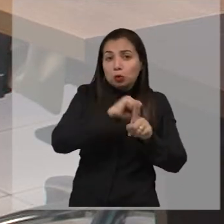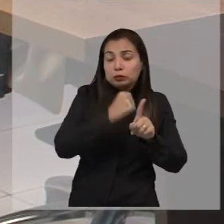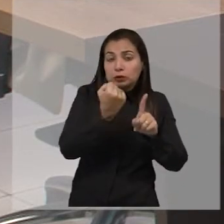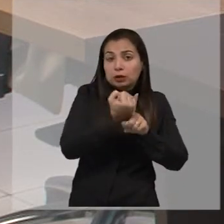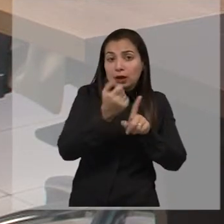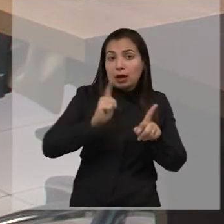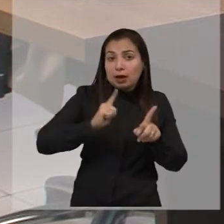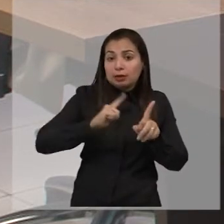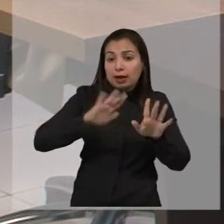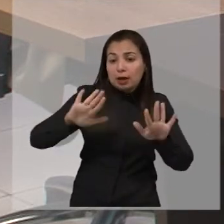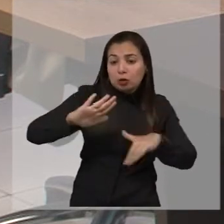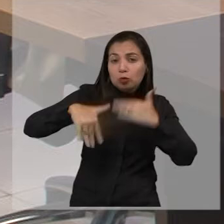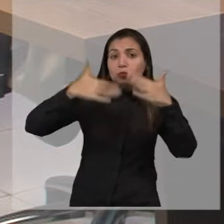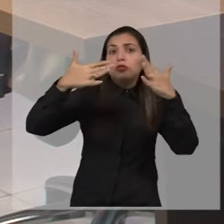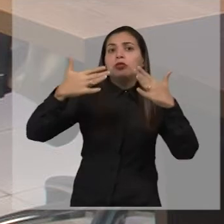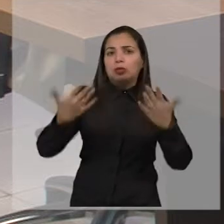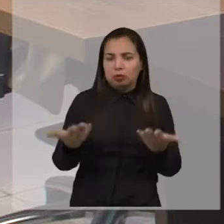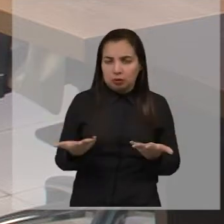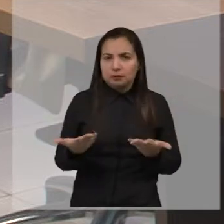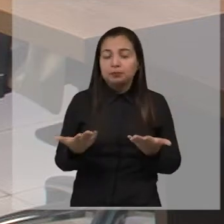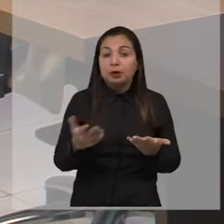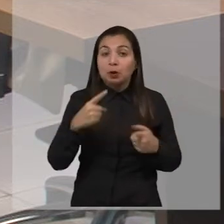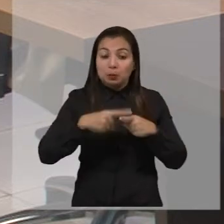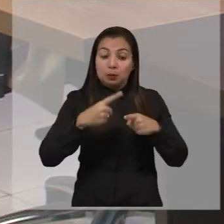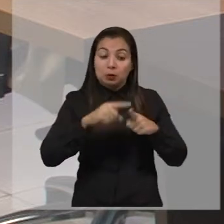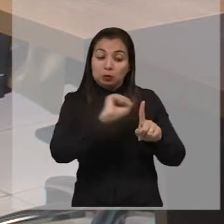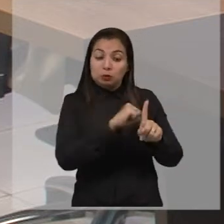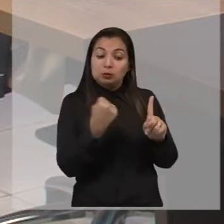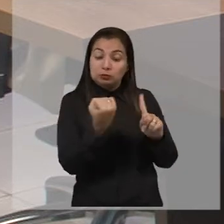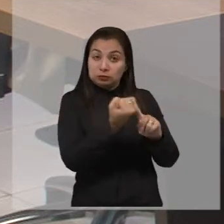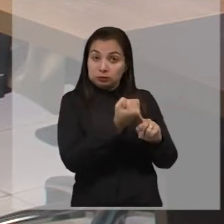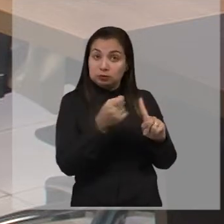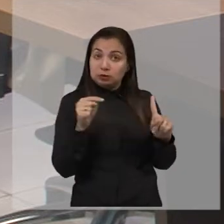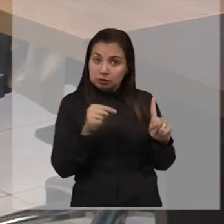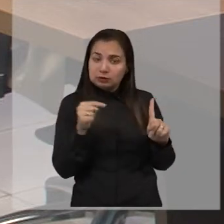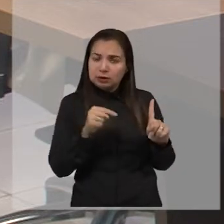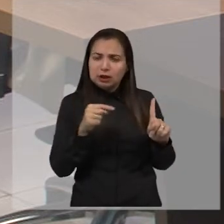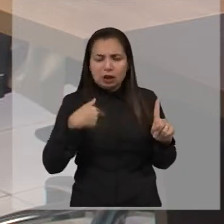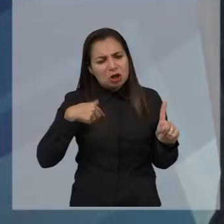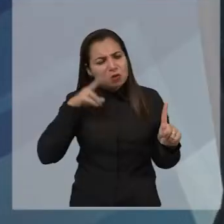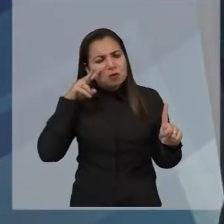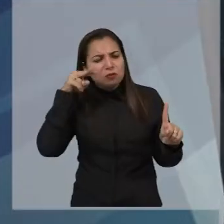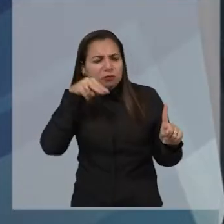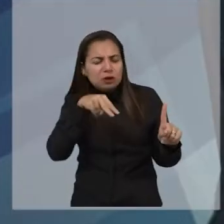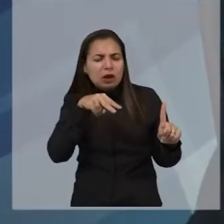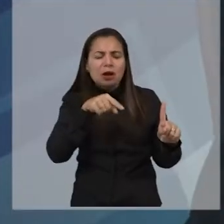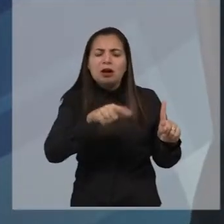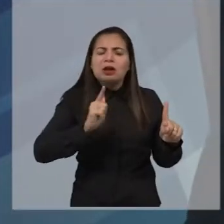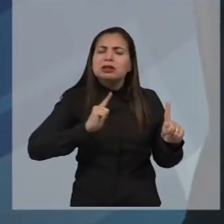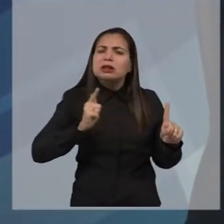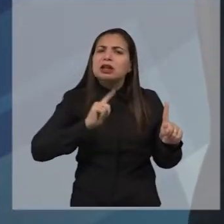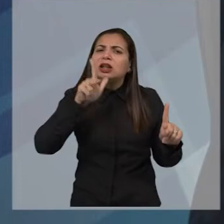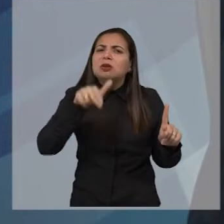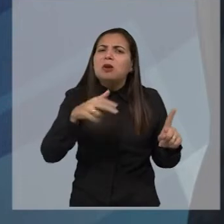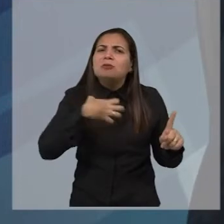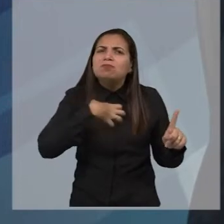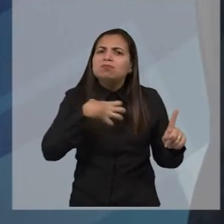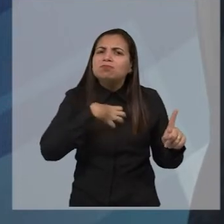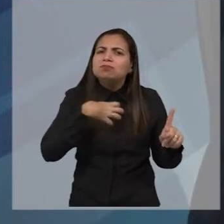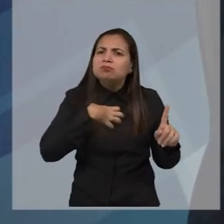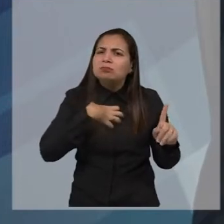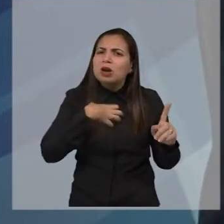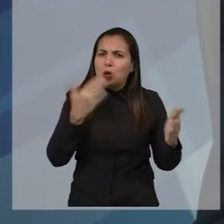sociedade, por exemplo, hoje em dia, eu acho que a sociedade, no meu olhar, ela está muito mais doente do que no